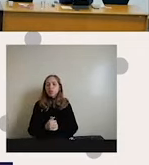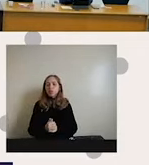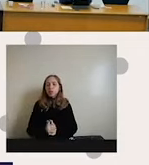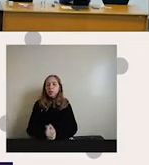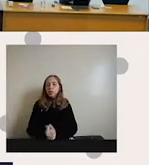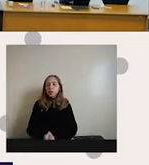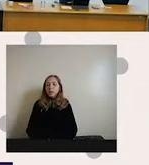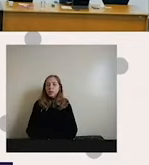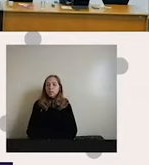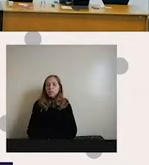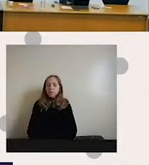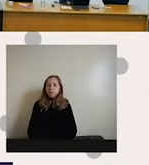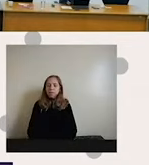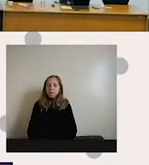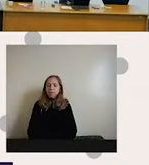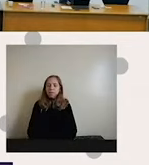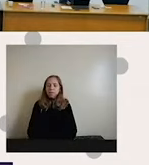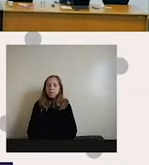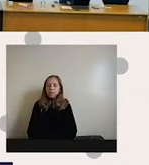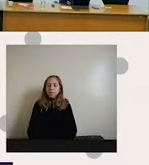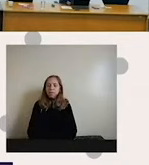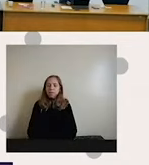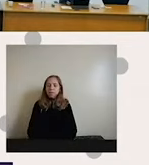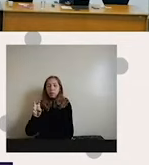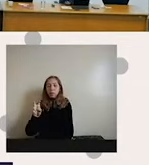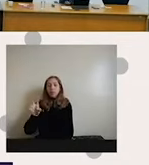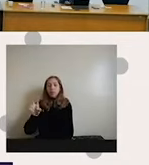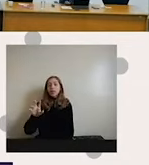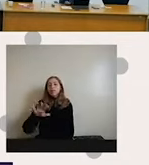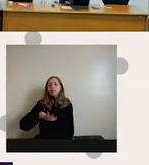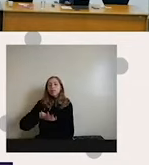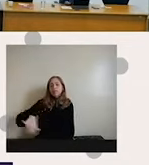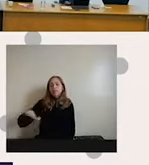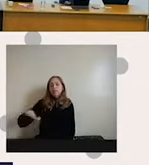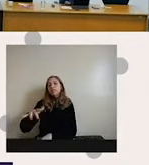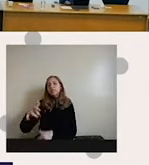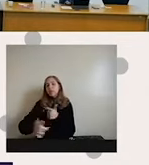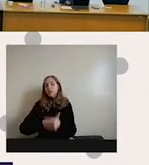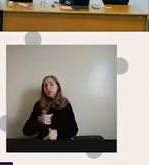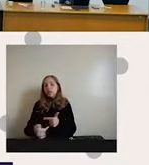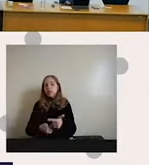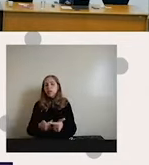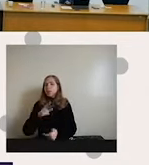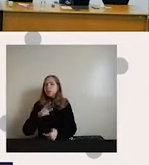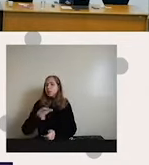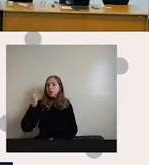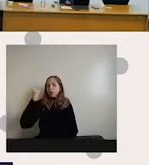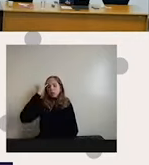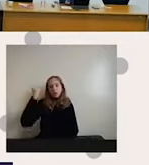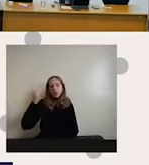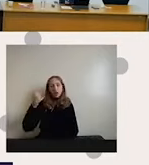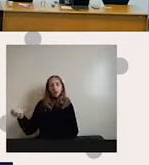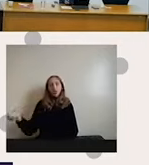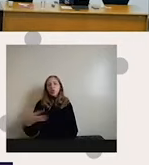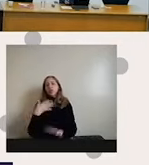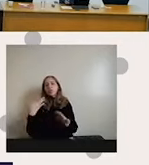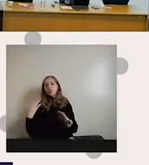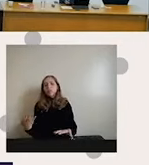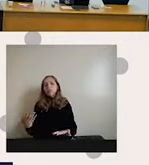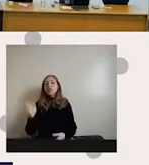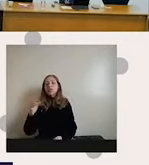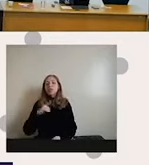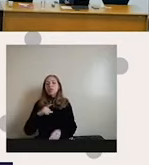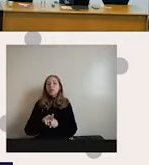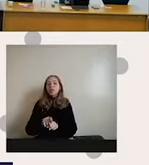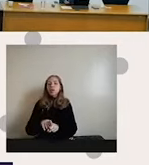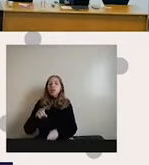relacionar doenças ao trabalho, né, não é uma ideia nova, então, aí o considerado pai da medicina do trabalho, Bernardino Ramazzini,